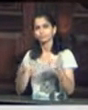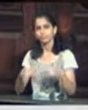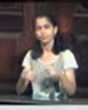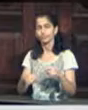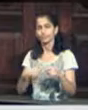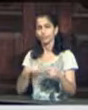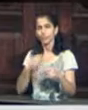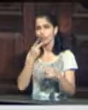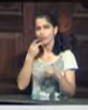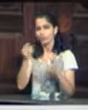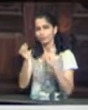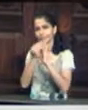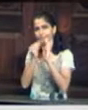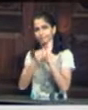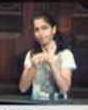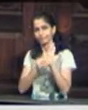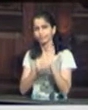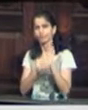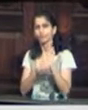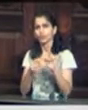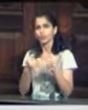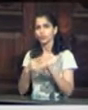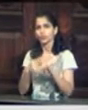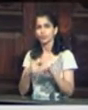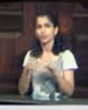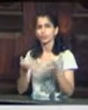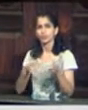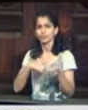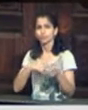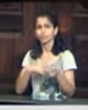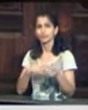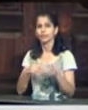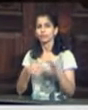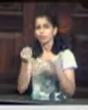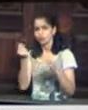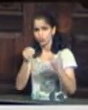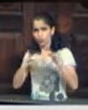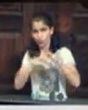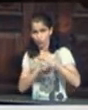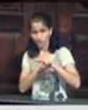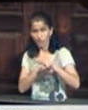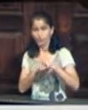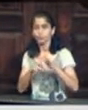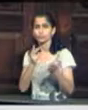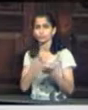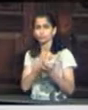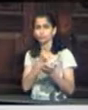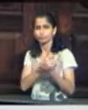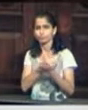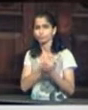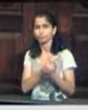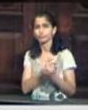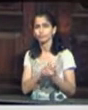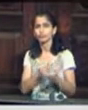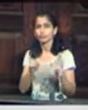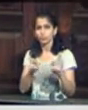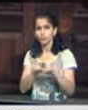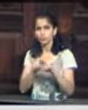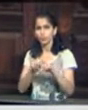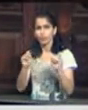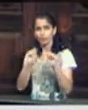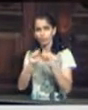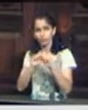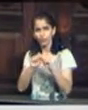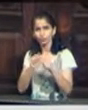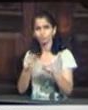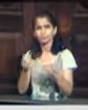suprimir esse artigo, para que esses recursos do Fundo Estadual de Habitação de Interesse Social sejam mantidos e sejam executados. Que